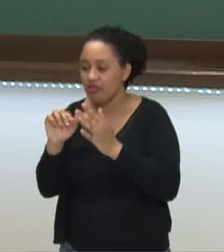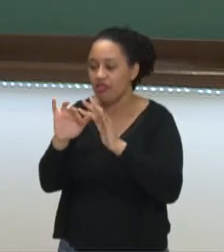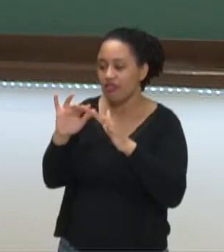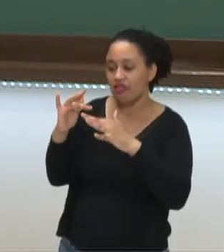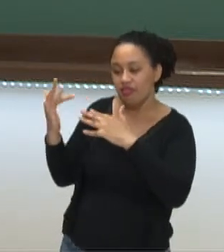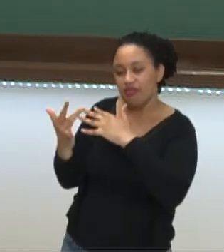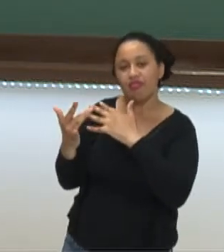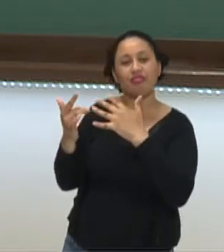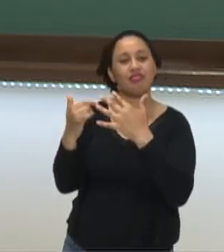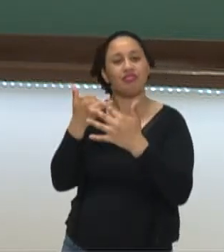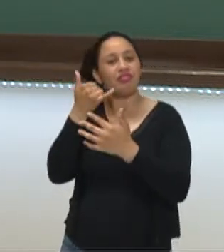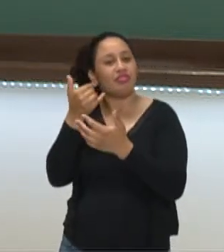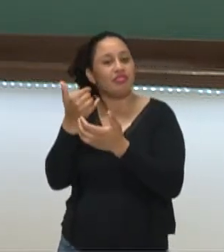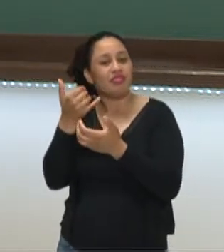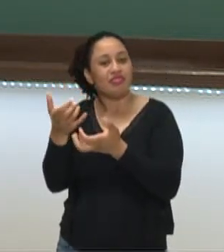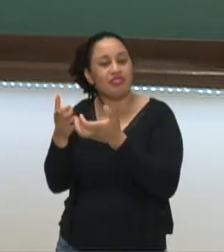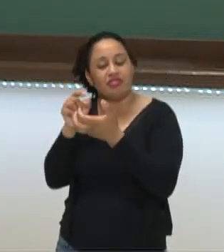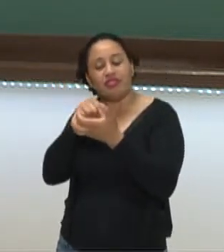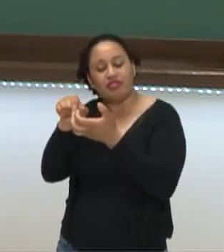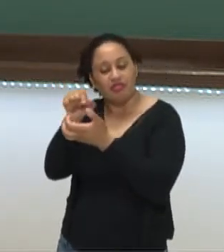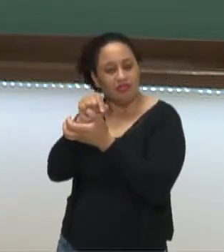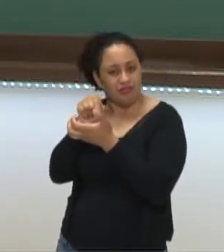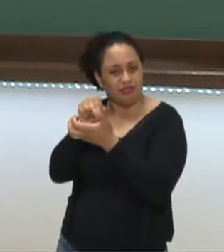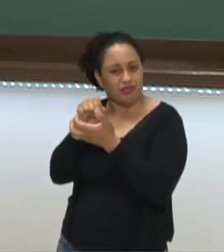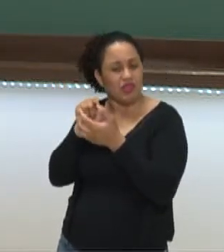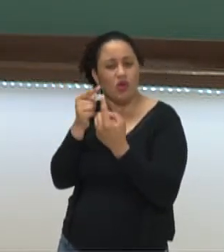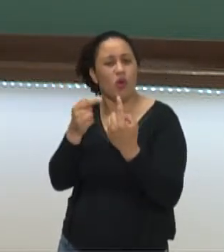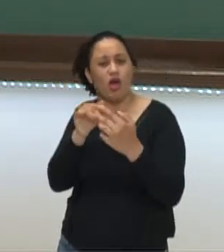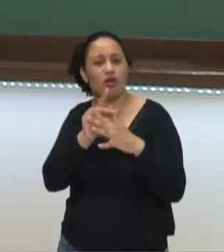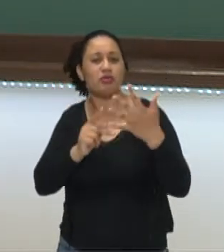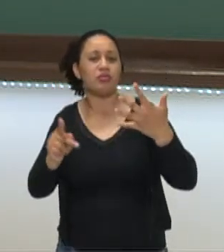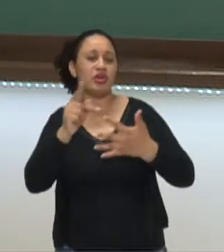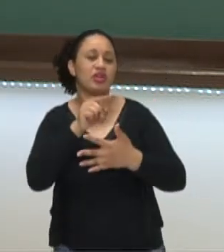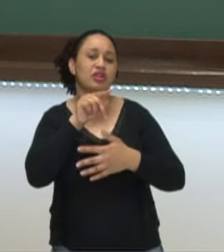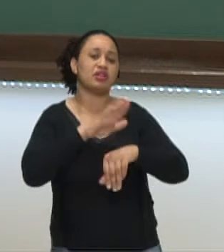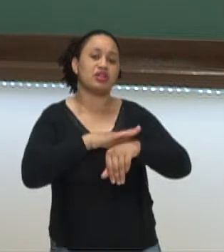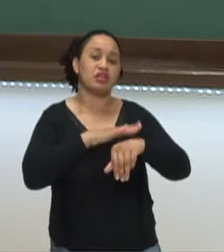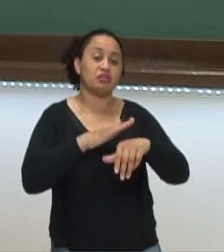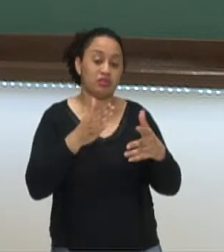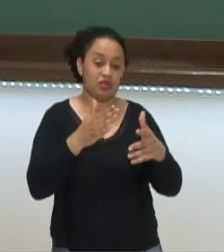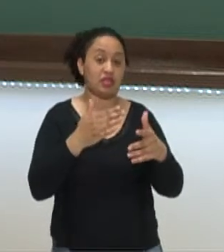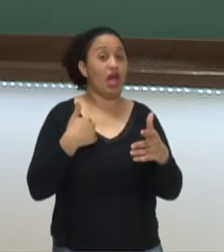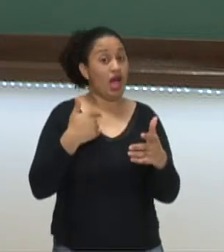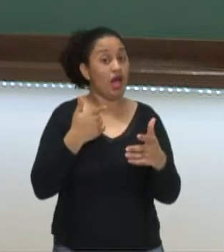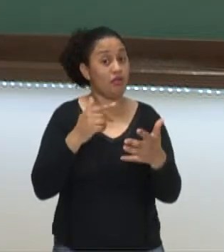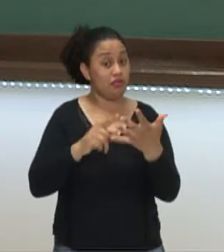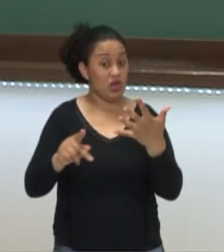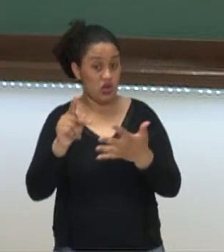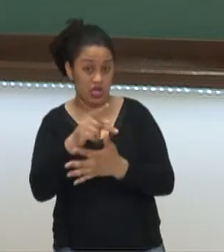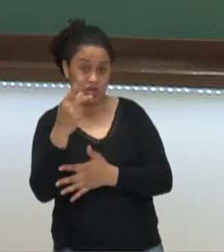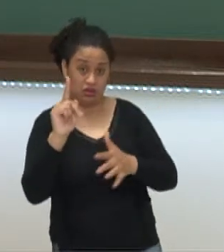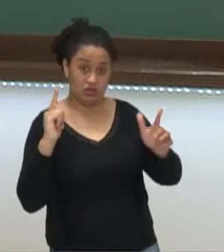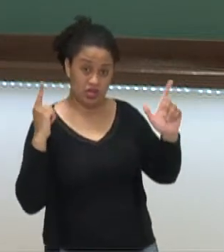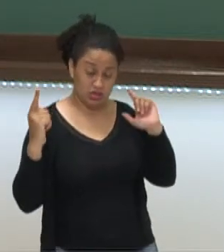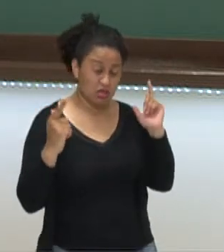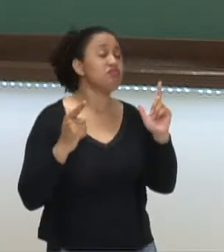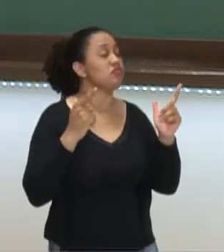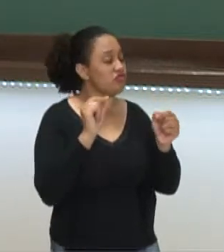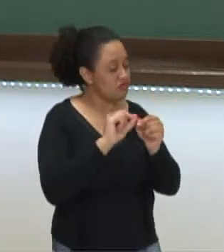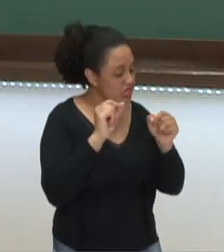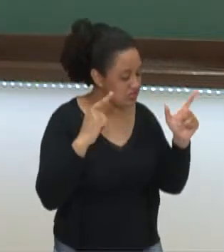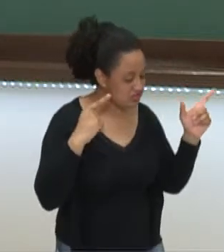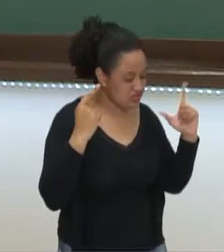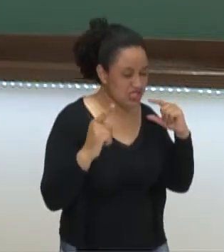sociais ou no seu aparelho de telefone celular? Quais são as prioridades para aquele momento? A prioridade é o seu lazer? Faça o seu lazer. A prioridade é um